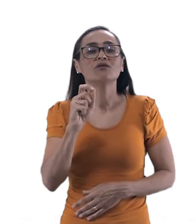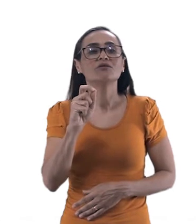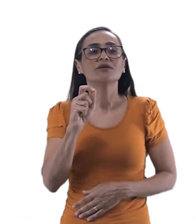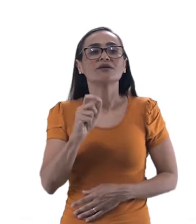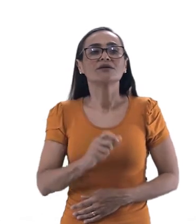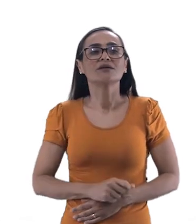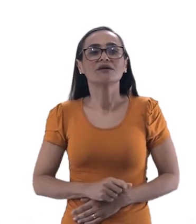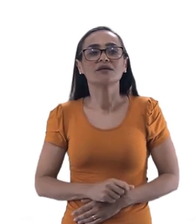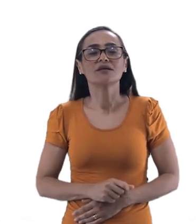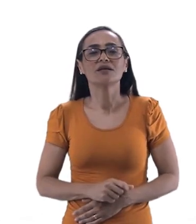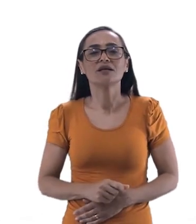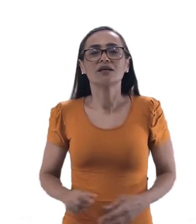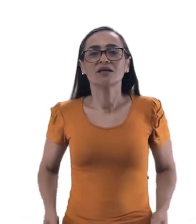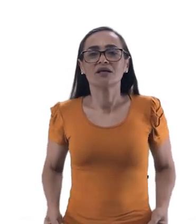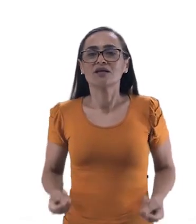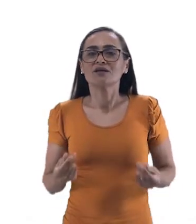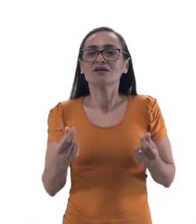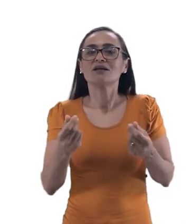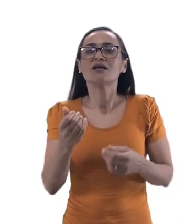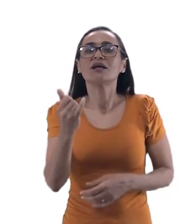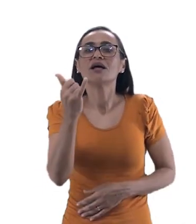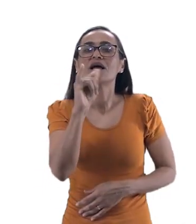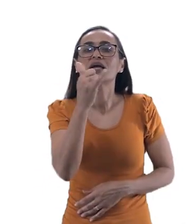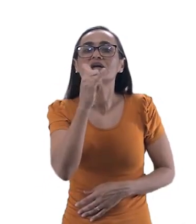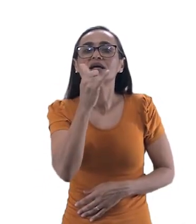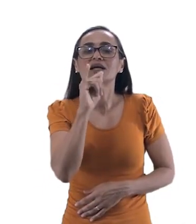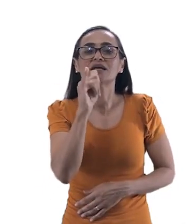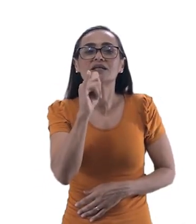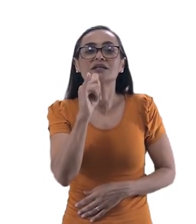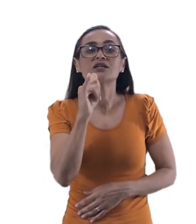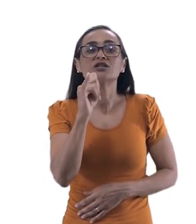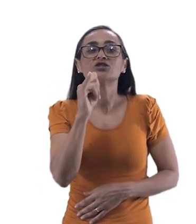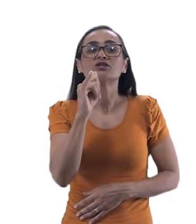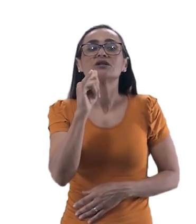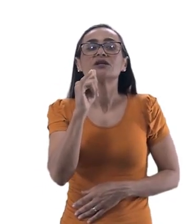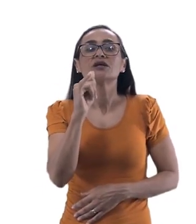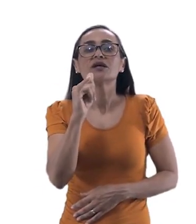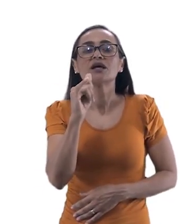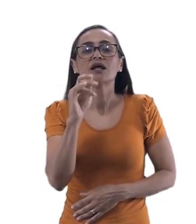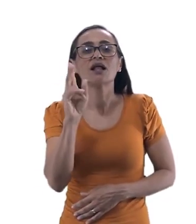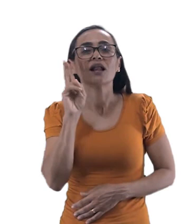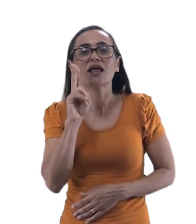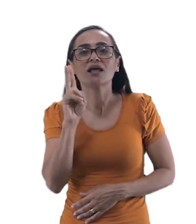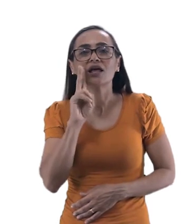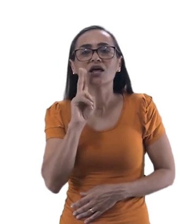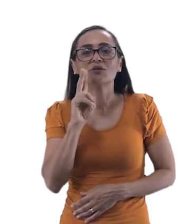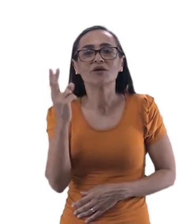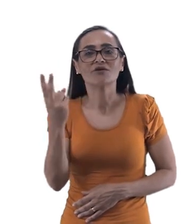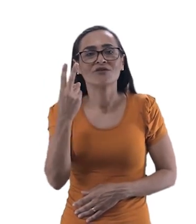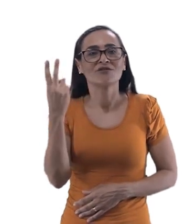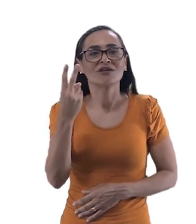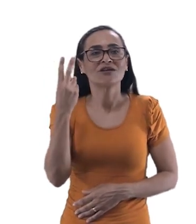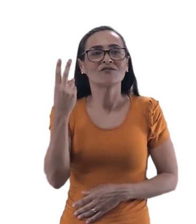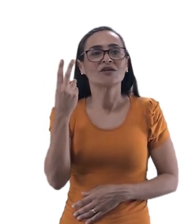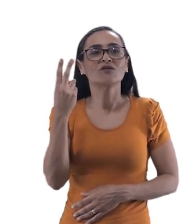tínhamos um recurso aqui de energia elétrica, um custo